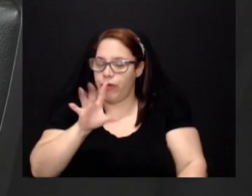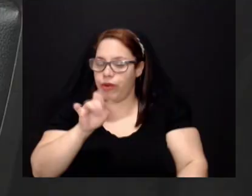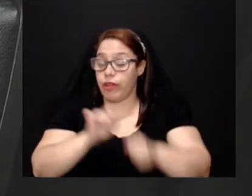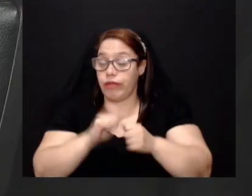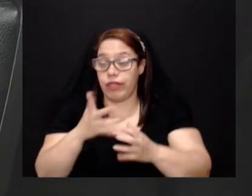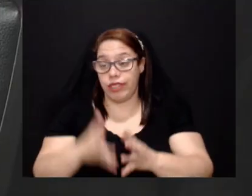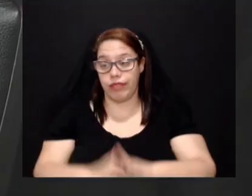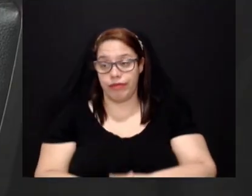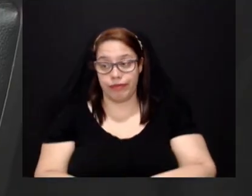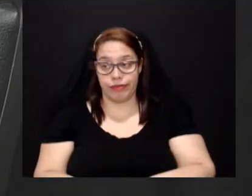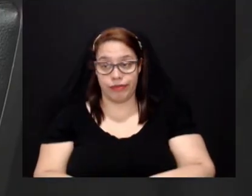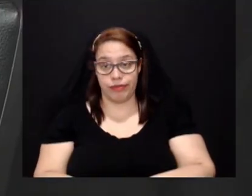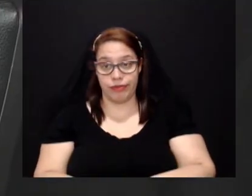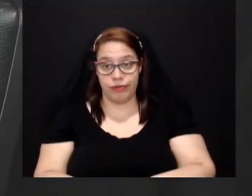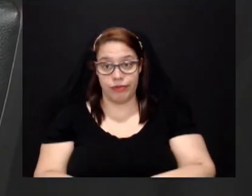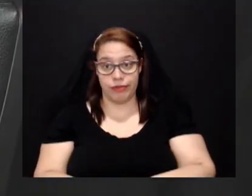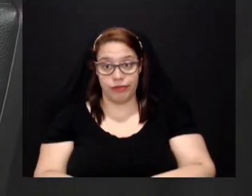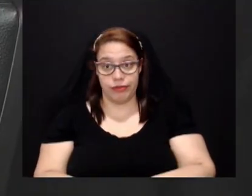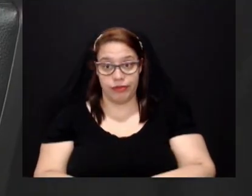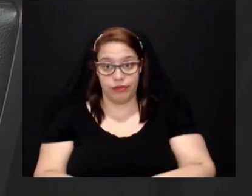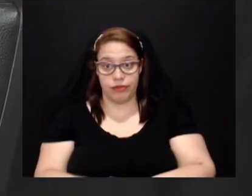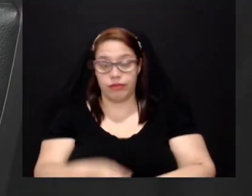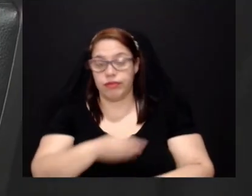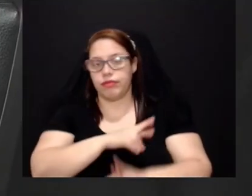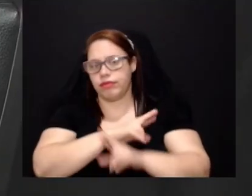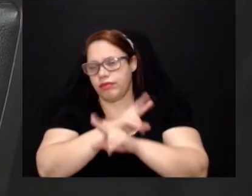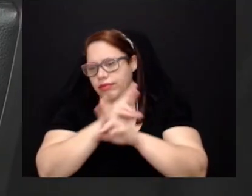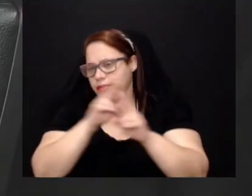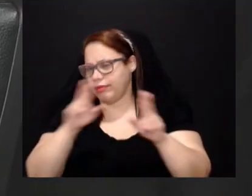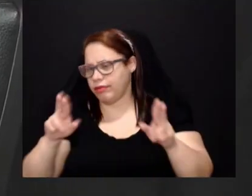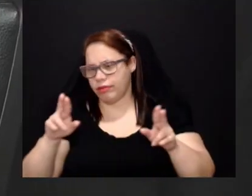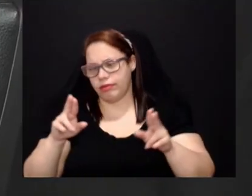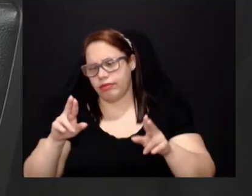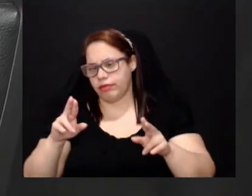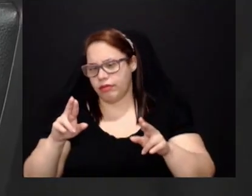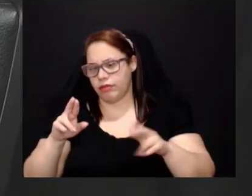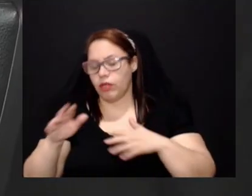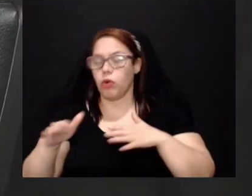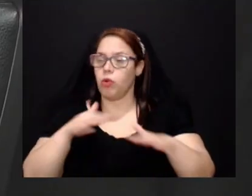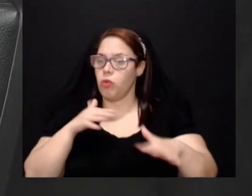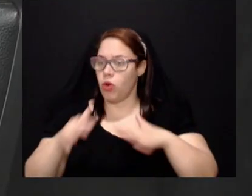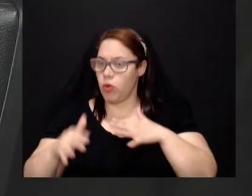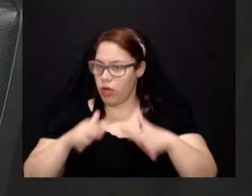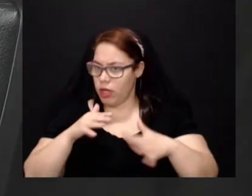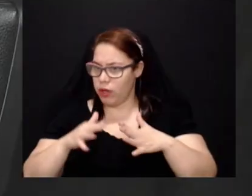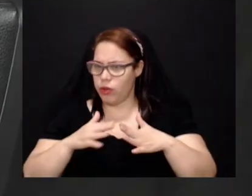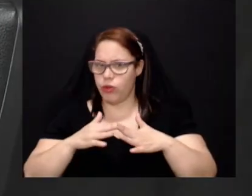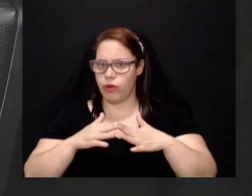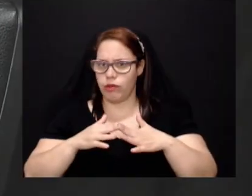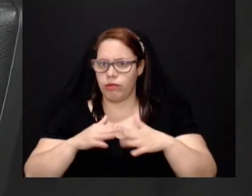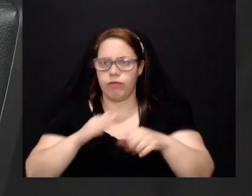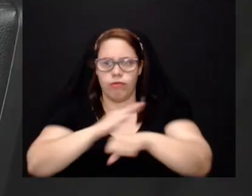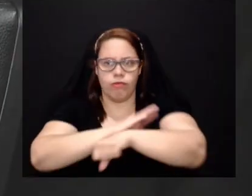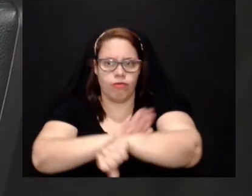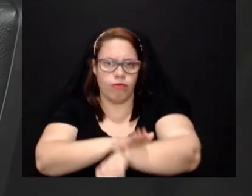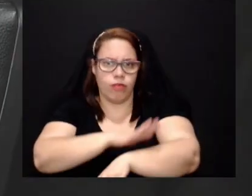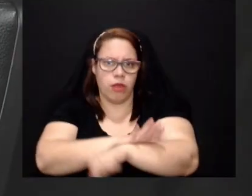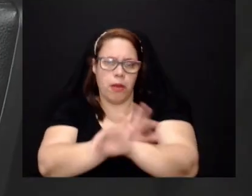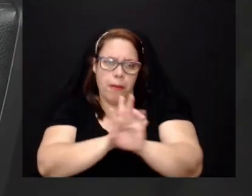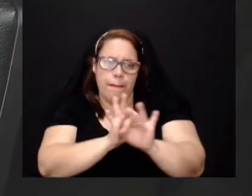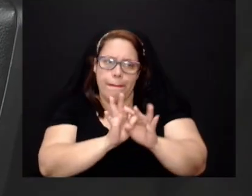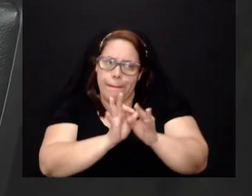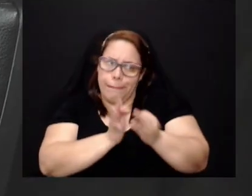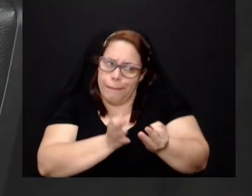né? Então, eu já passei por diversos momentos de racismo sutil. Inclusive,